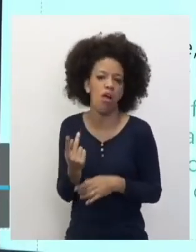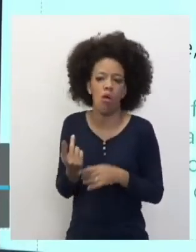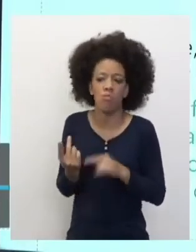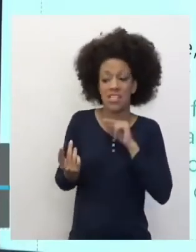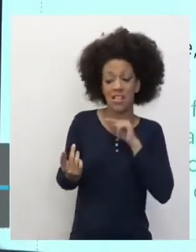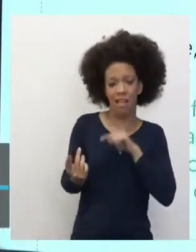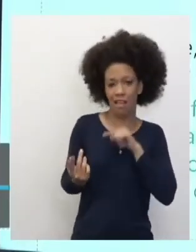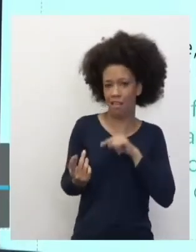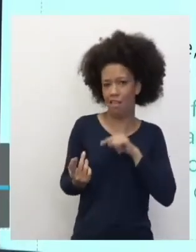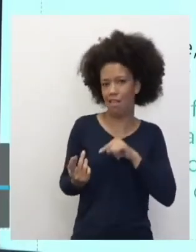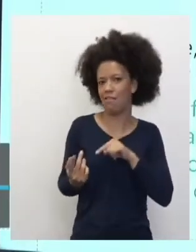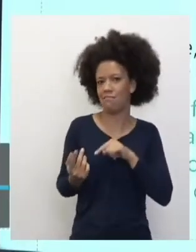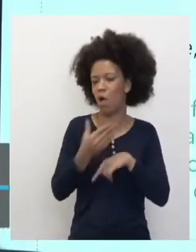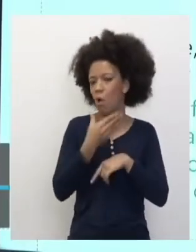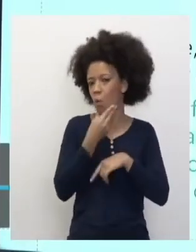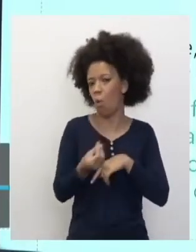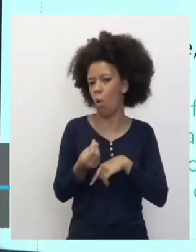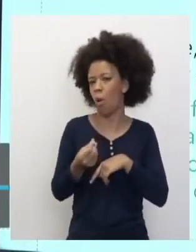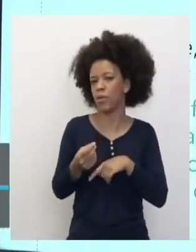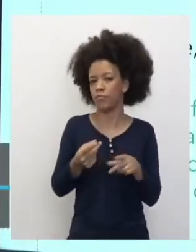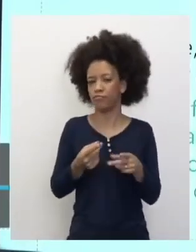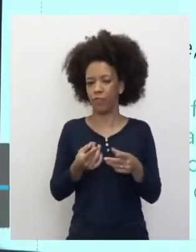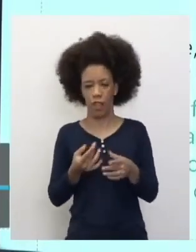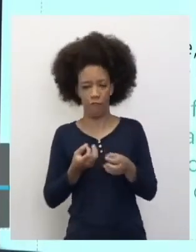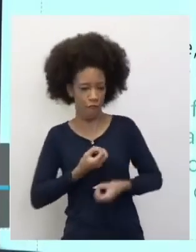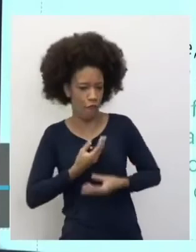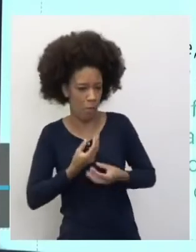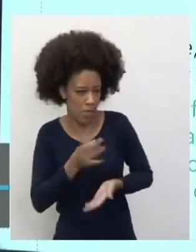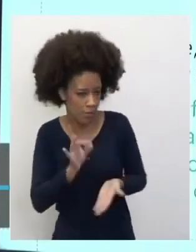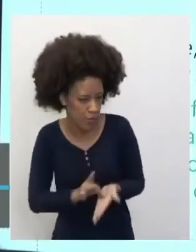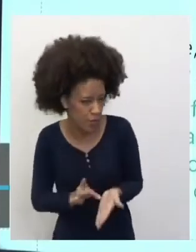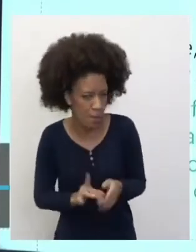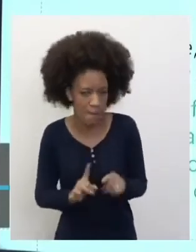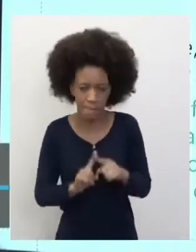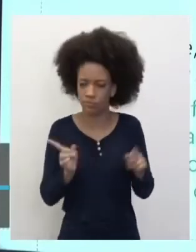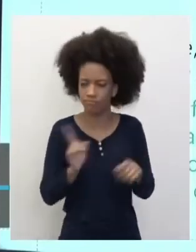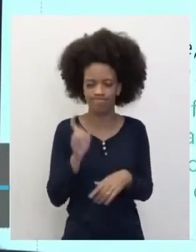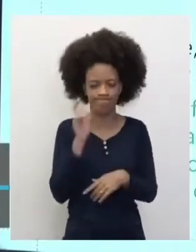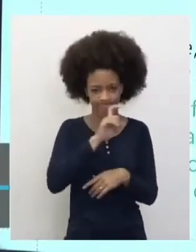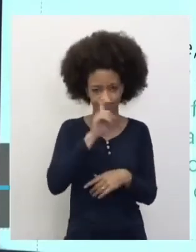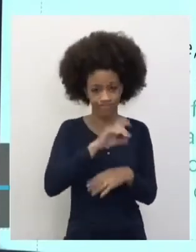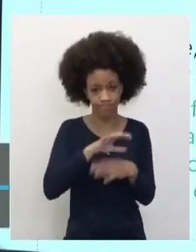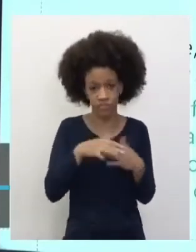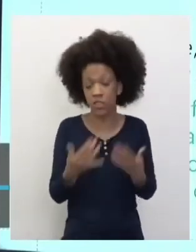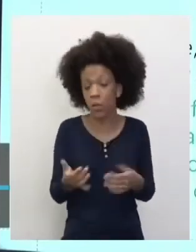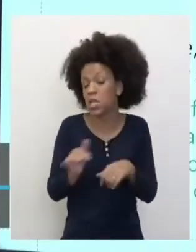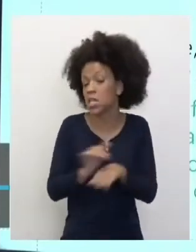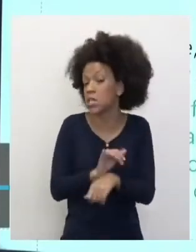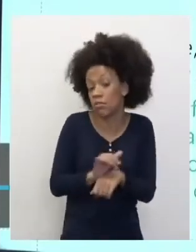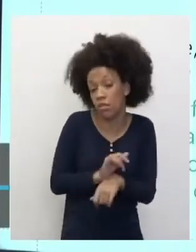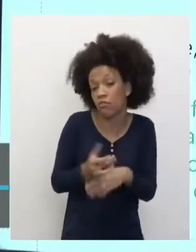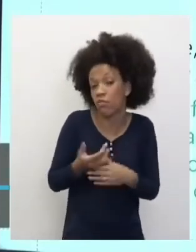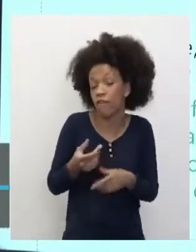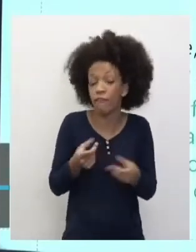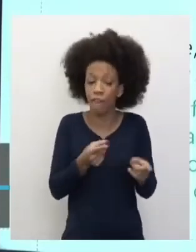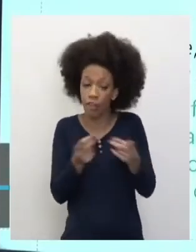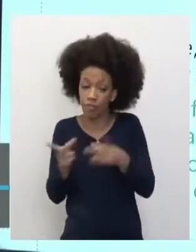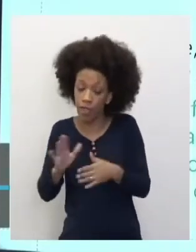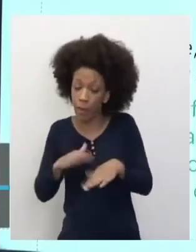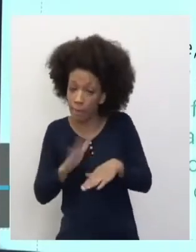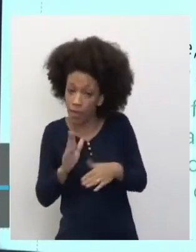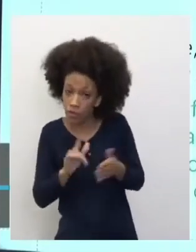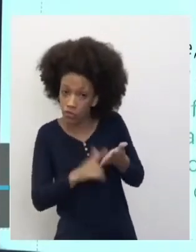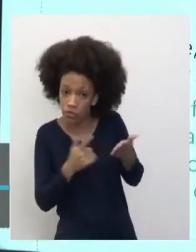ele tivesse obtido essa informação, tá? Então, é uma possibilidade vender mais jornais, né? Se eu tenho uma